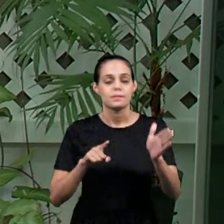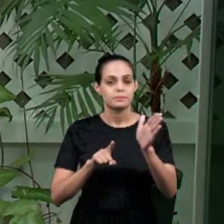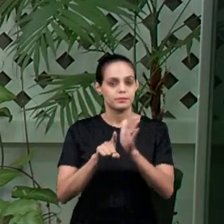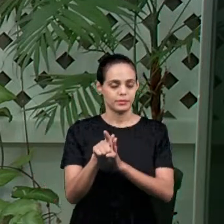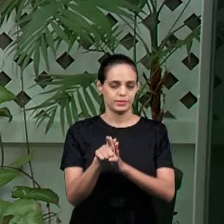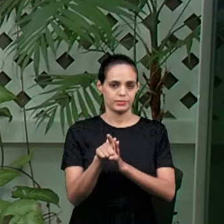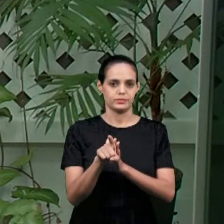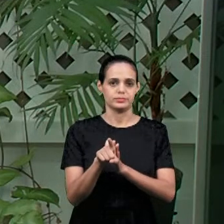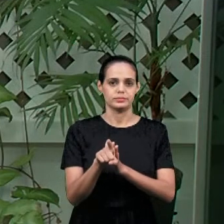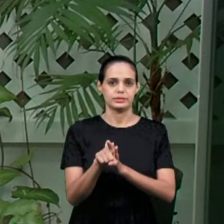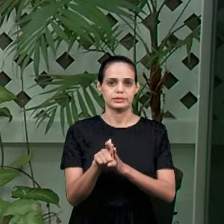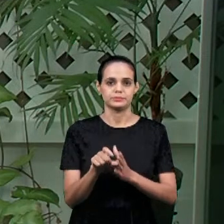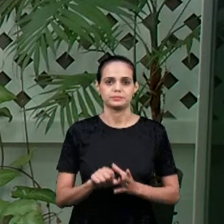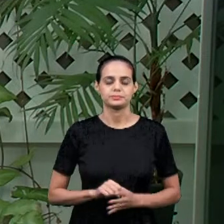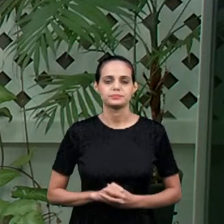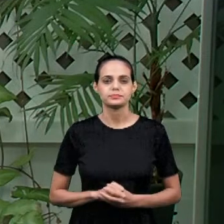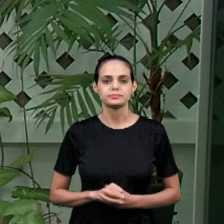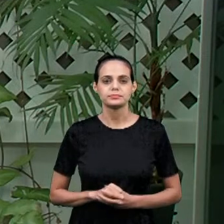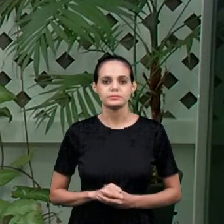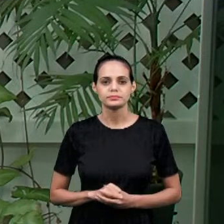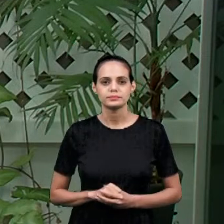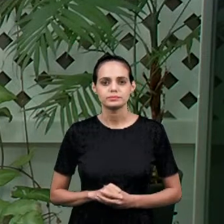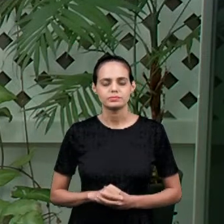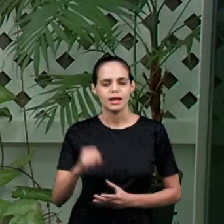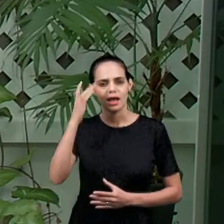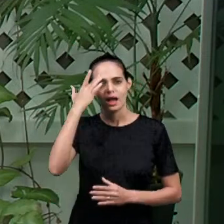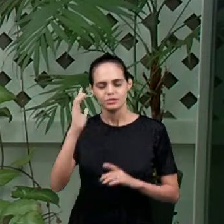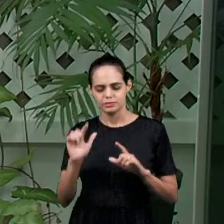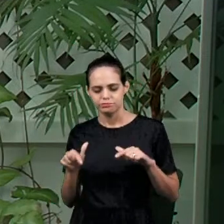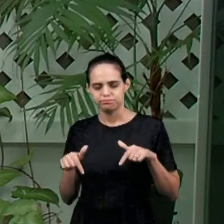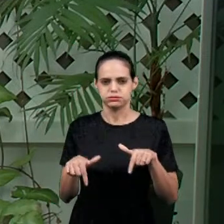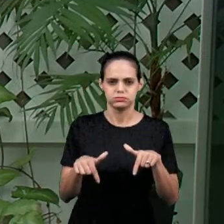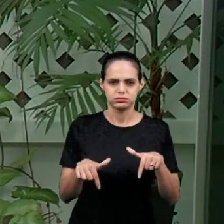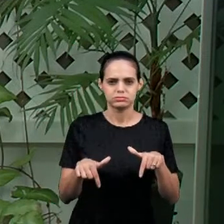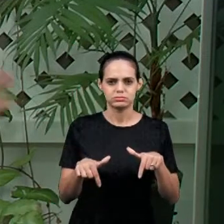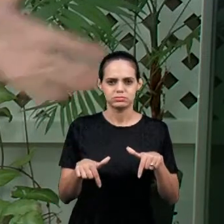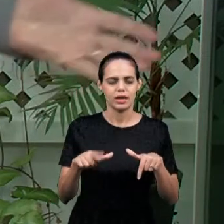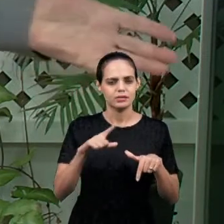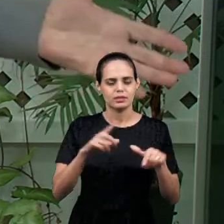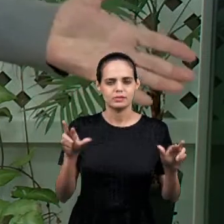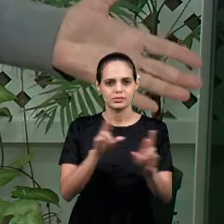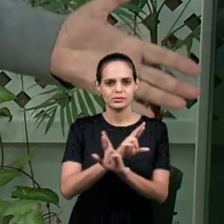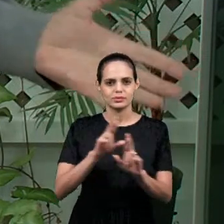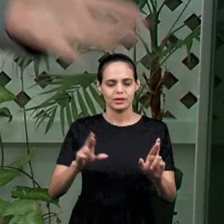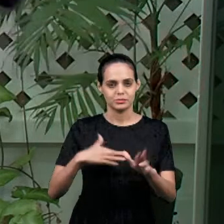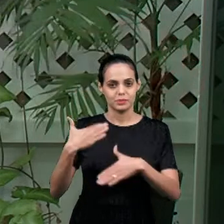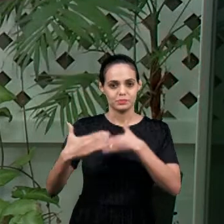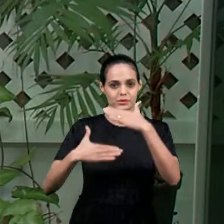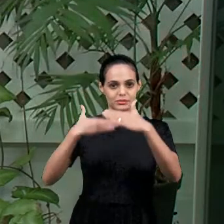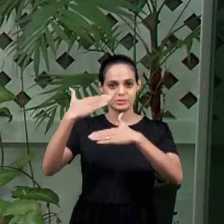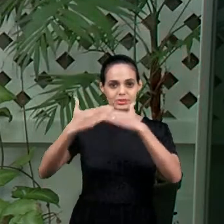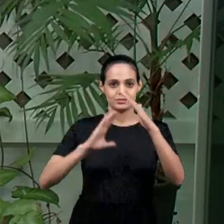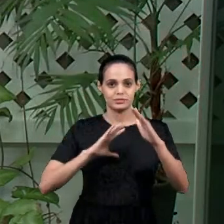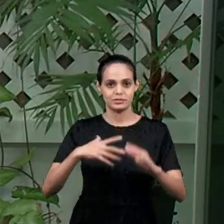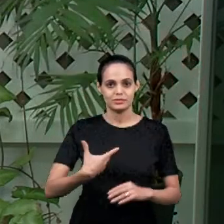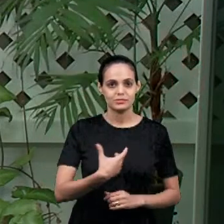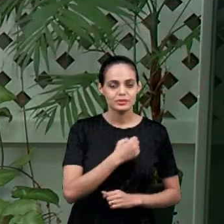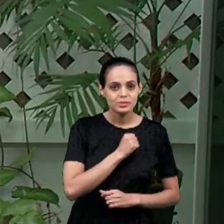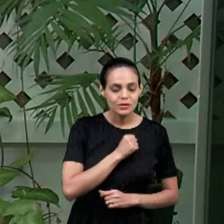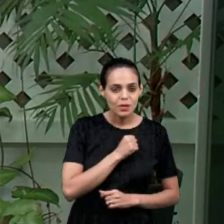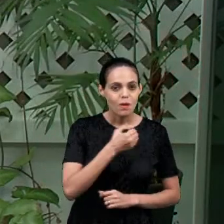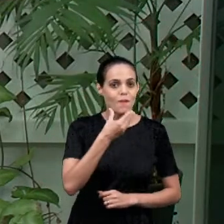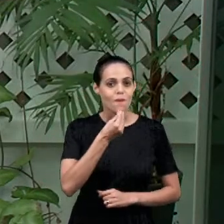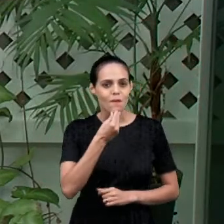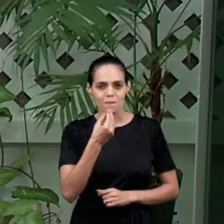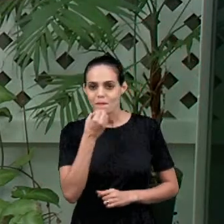essa: acha que tais reações estão relacionadas ao processo de salvação? O homem fez um bom negócio,